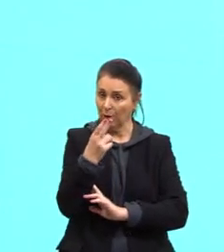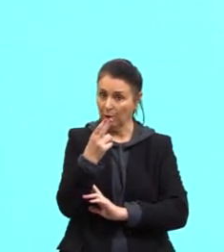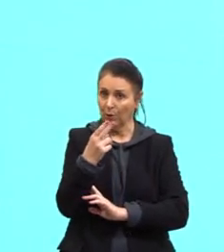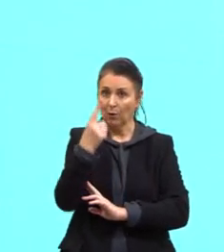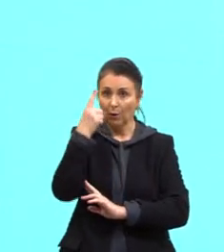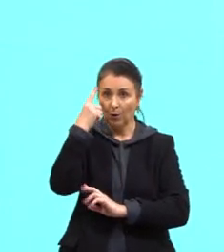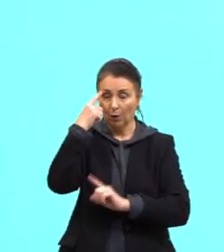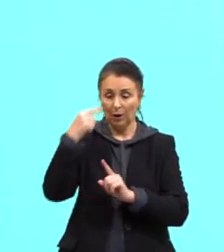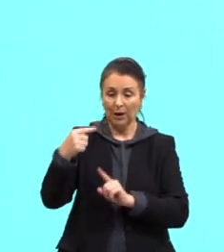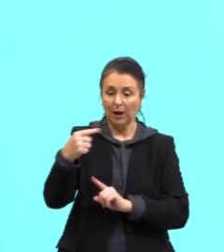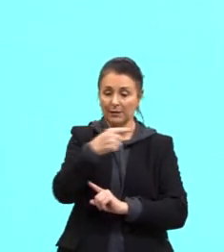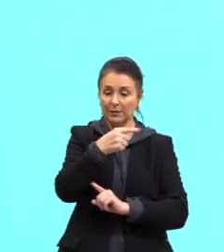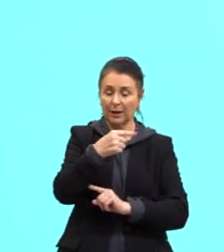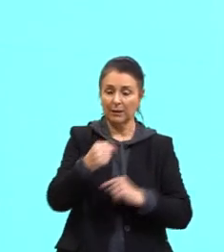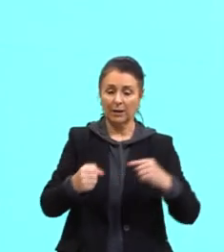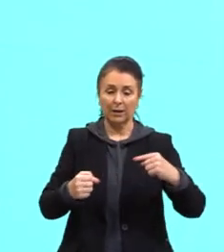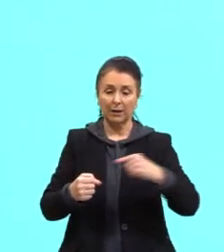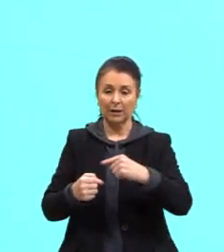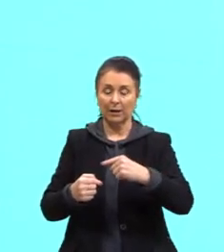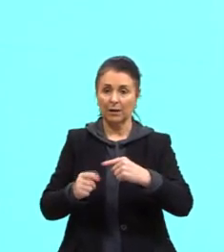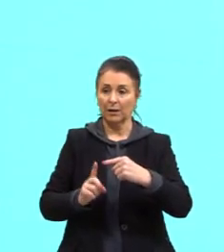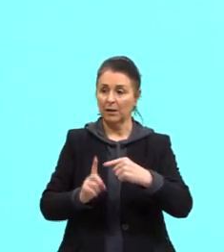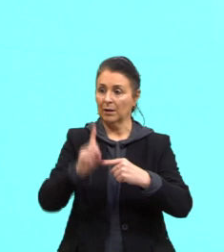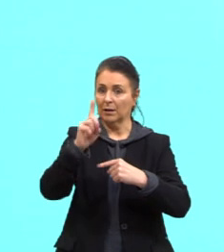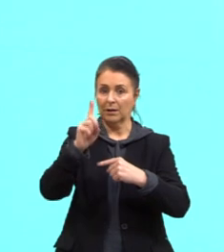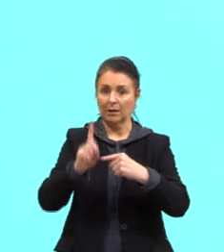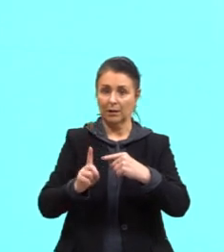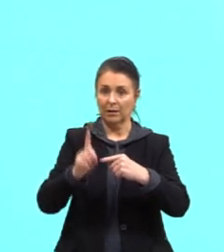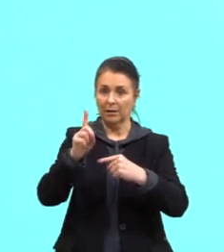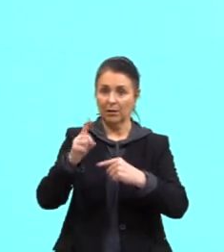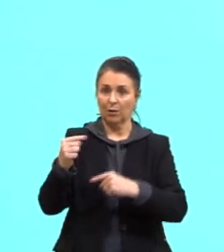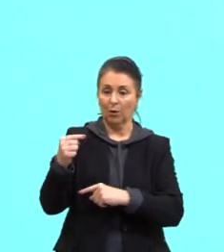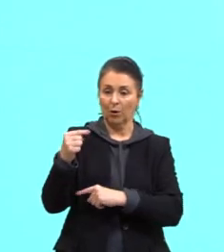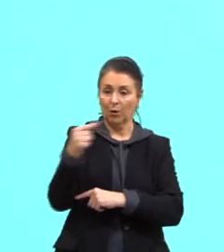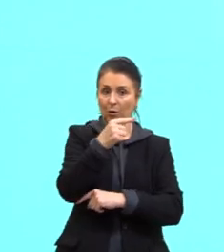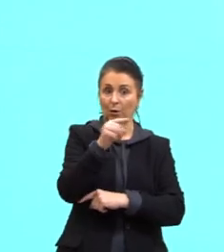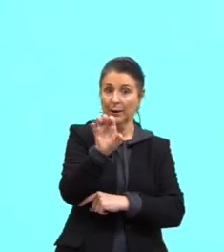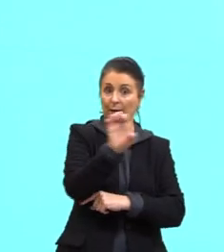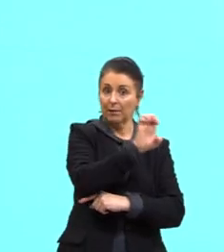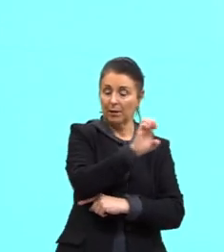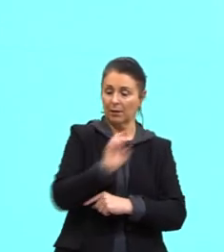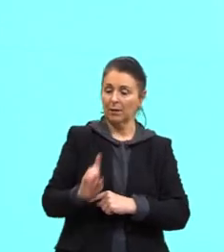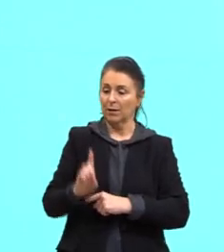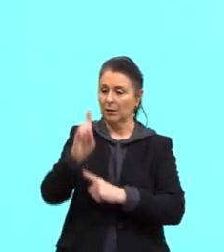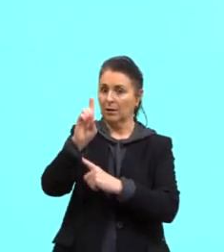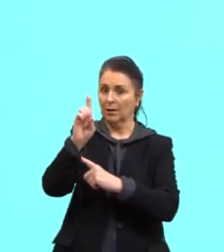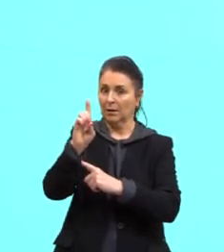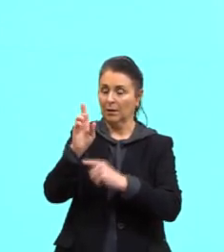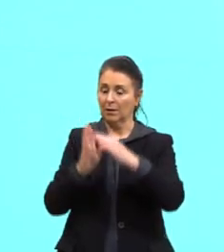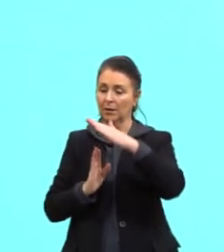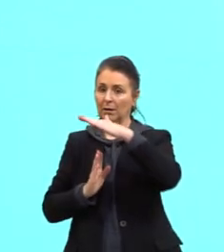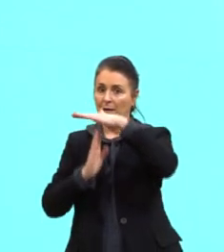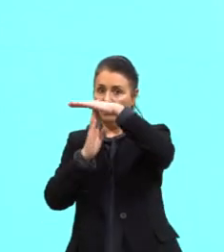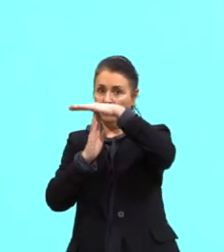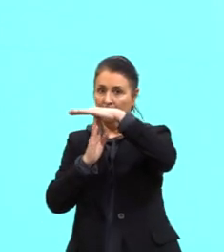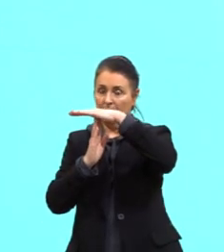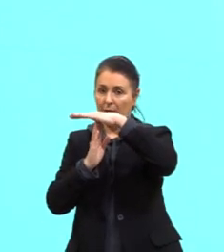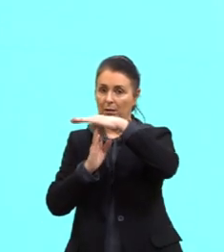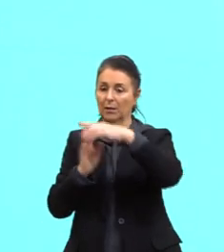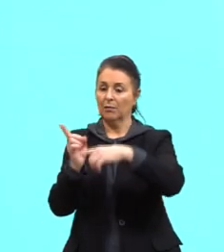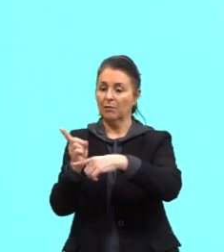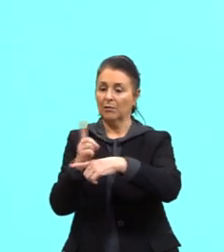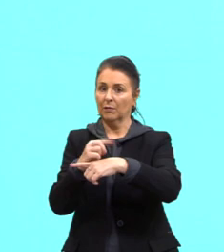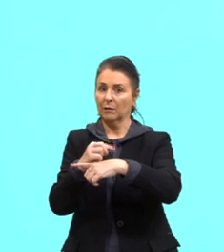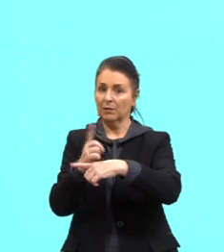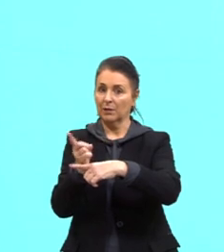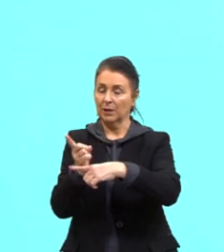setinha está mudando de direção essa aqui tá para cima e essa aqui tá para esquerda mais uma velocidade então aqui nesse